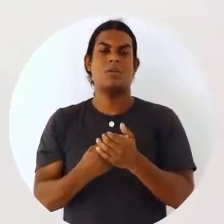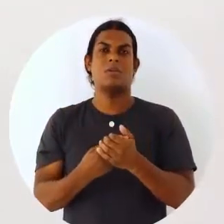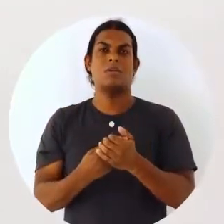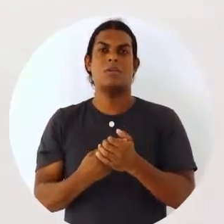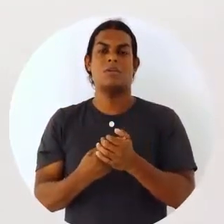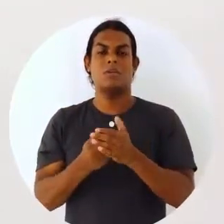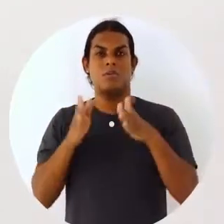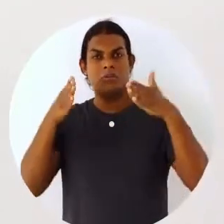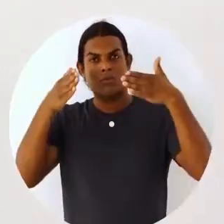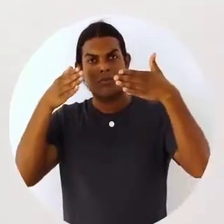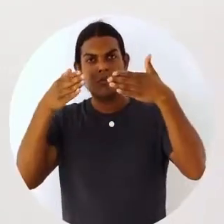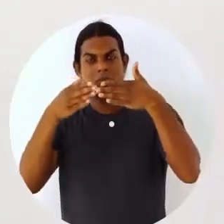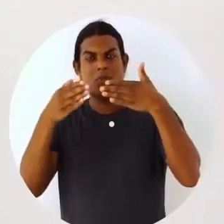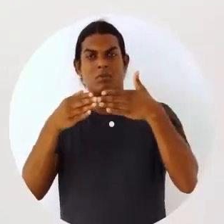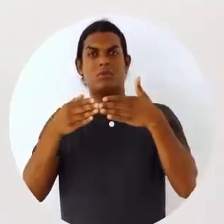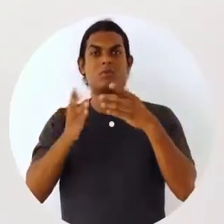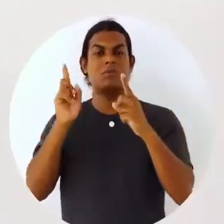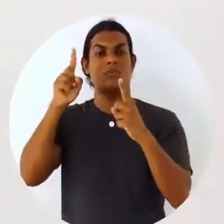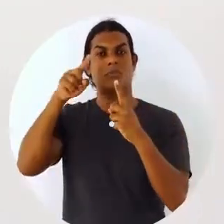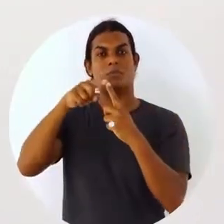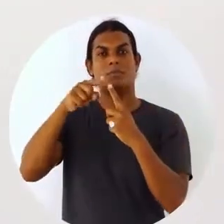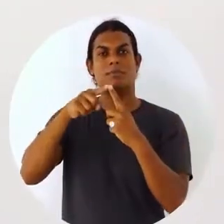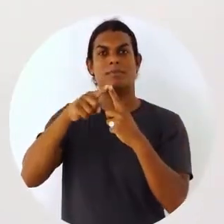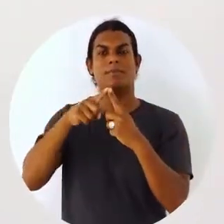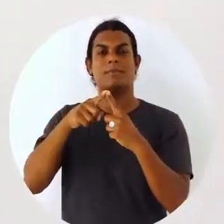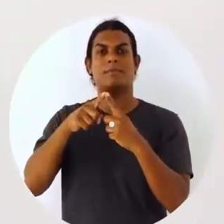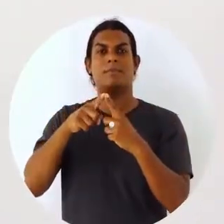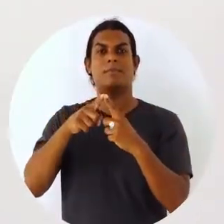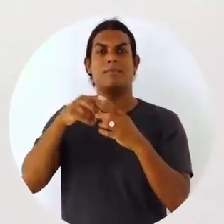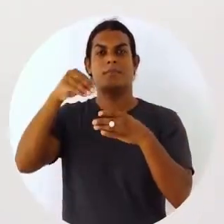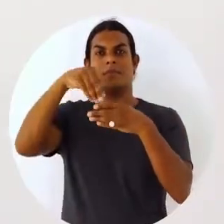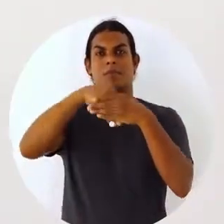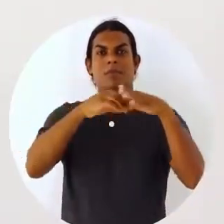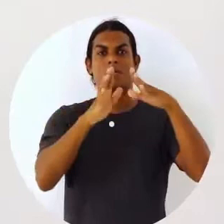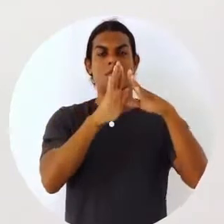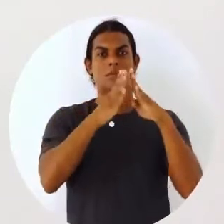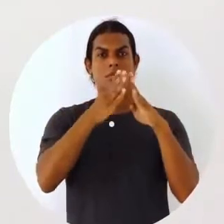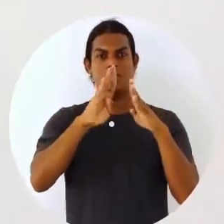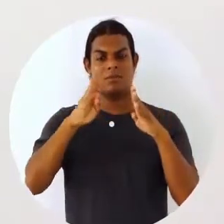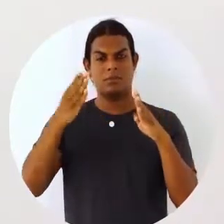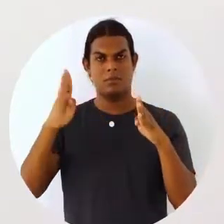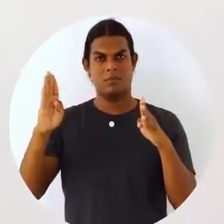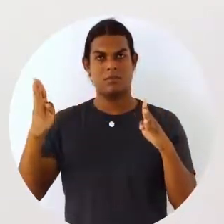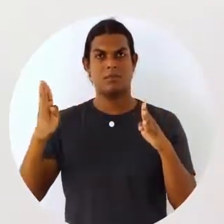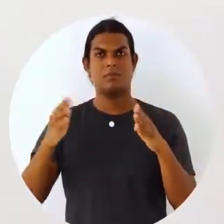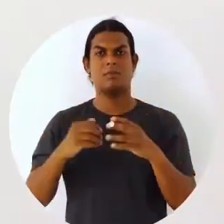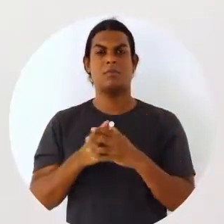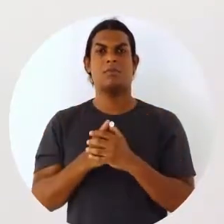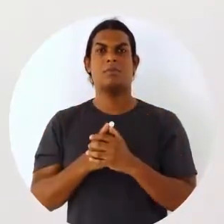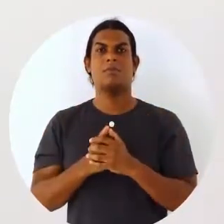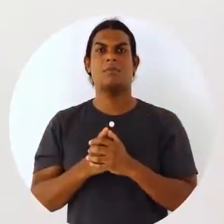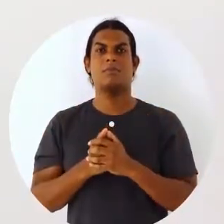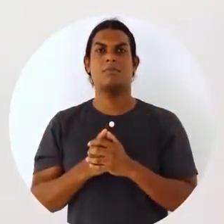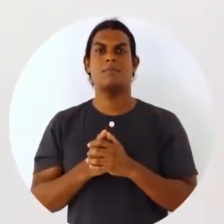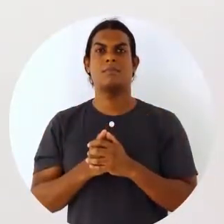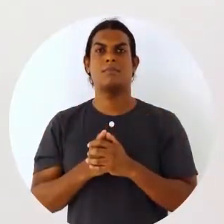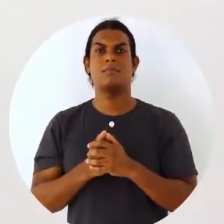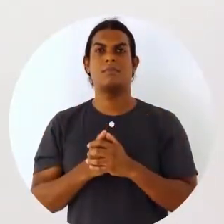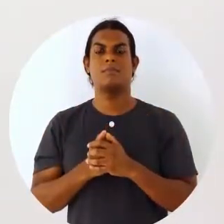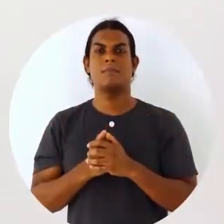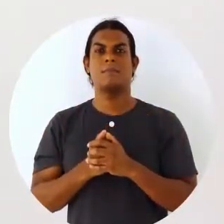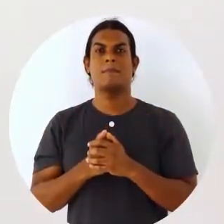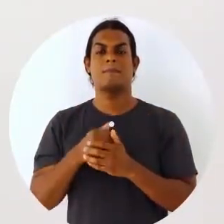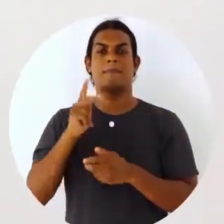da biblioteca, ele tem que, ao longo do tempo, nós vamos ver no passar das competências que ele sai cada vez mais daquele